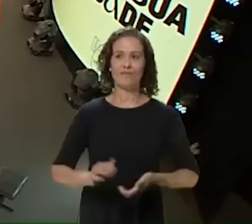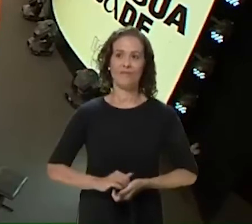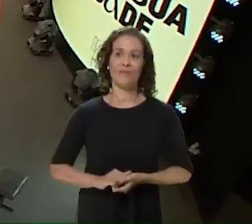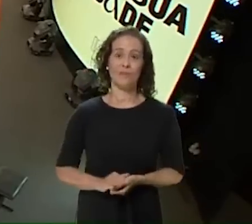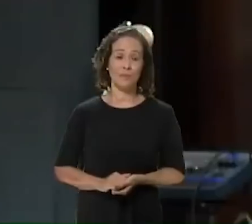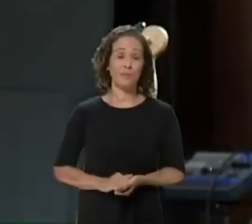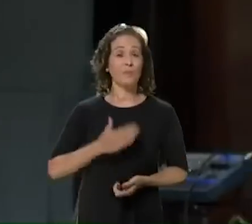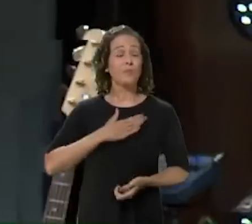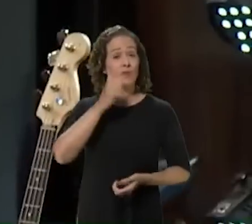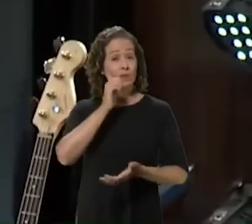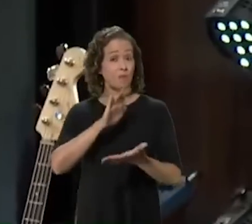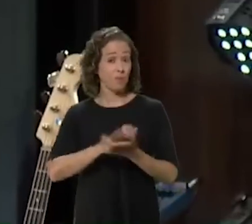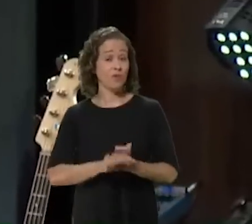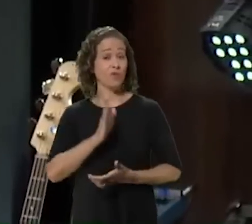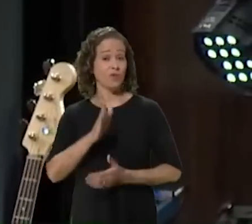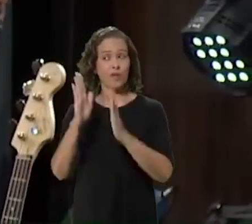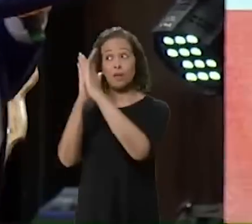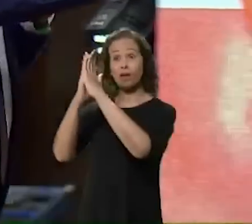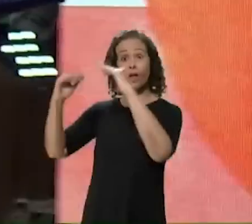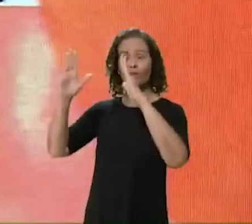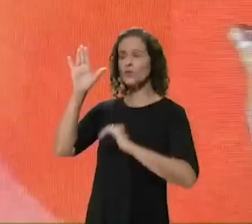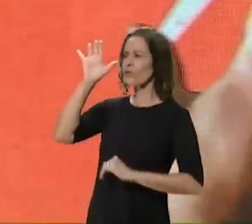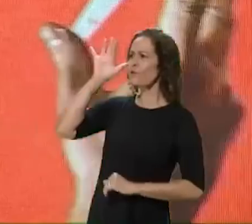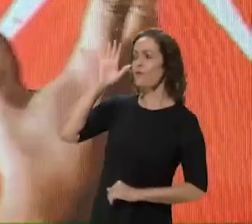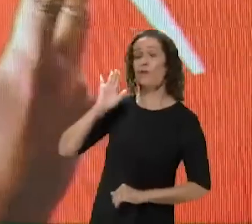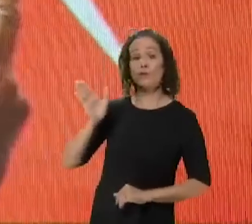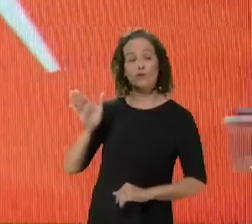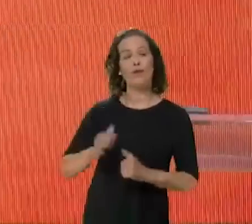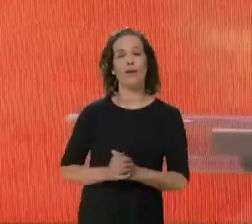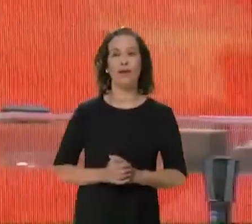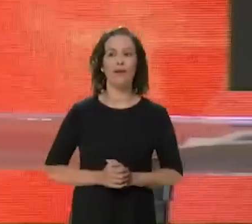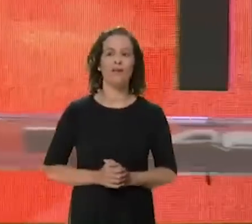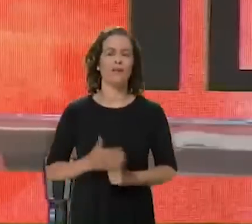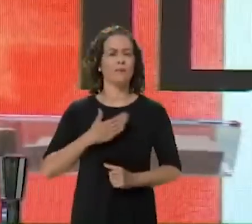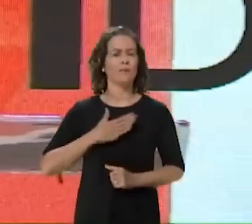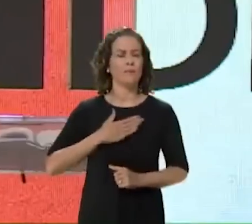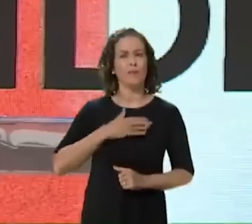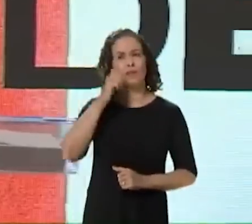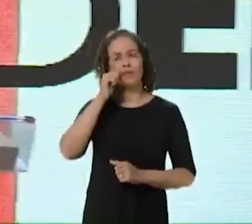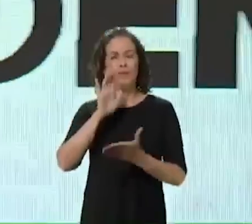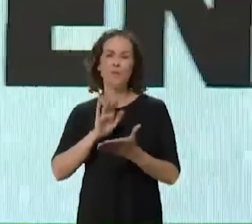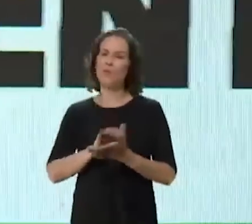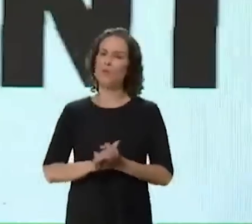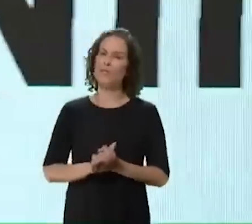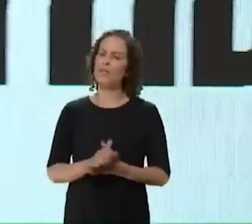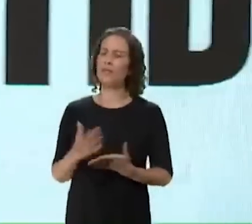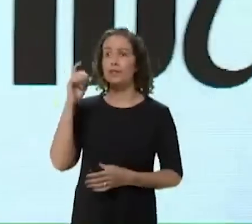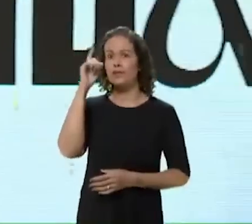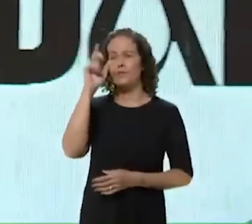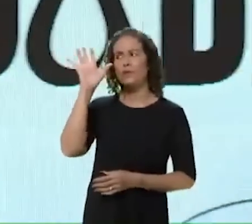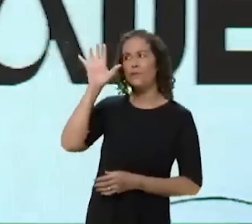A minha esposa uma vez viu um anjo. E eu sei que ela viu, porque a minha mulher não é dessas mulheres de ver anjo.